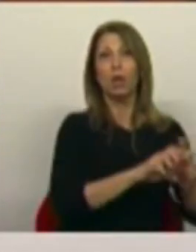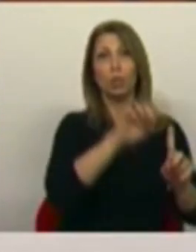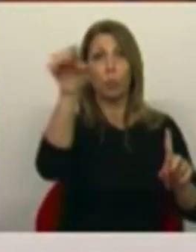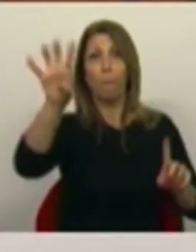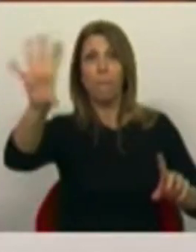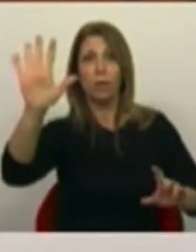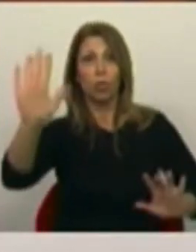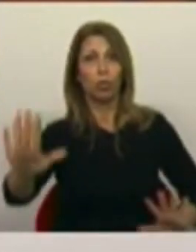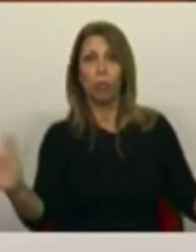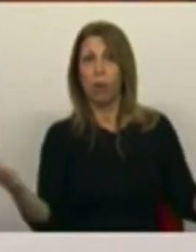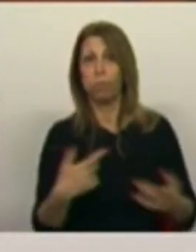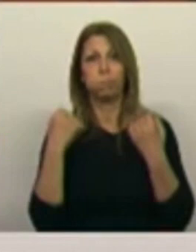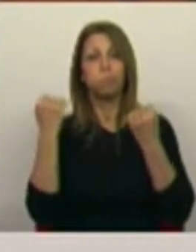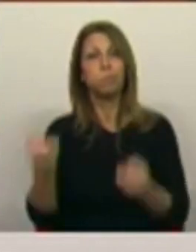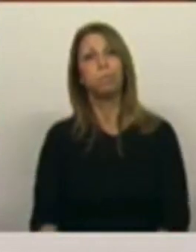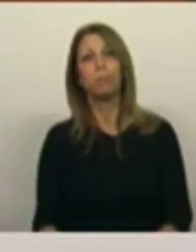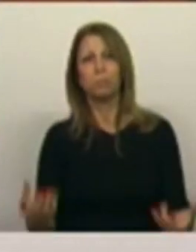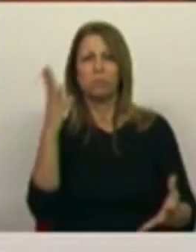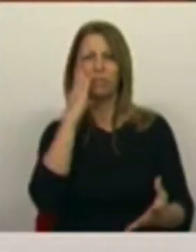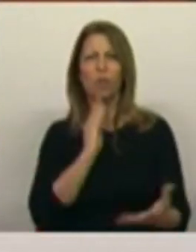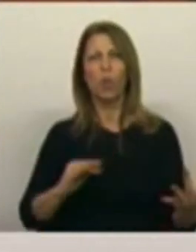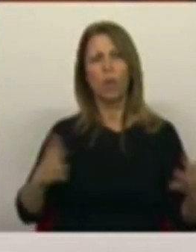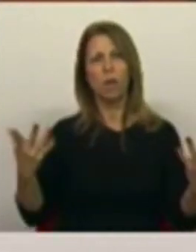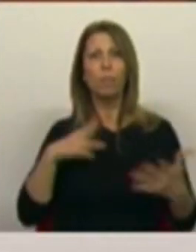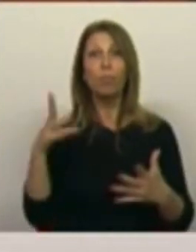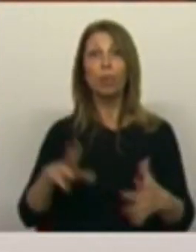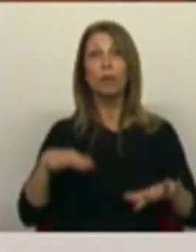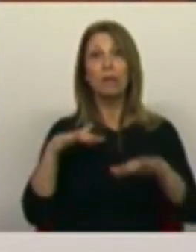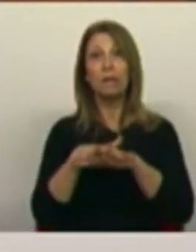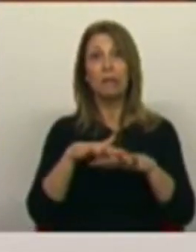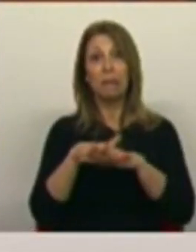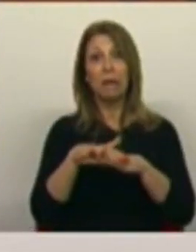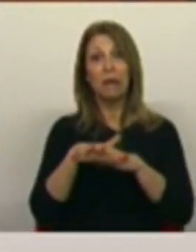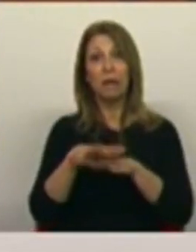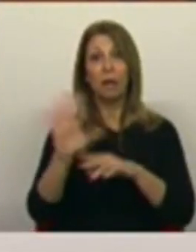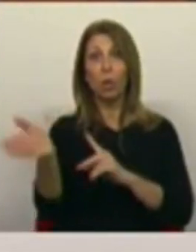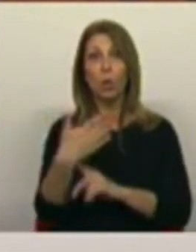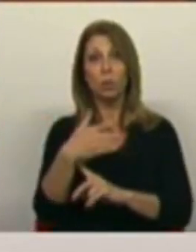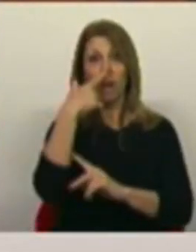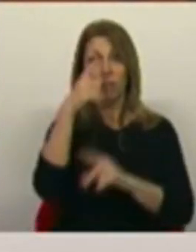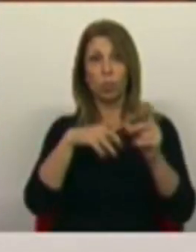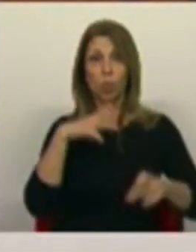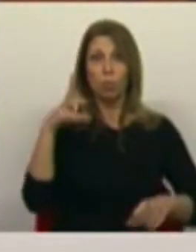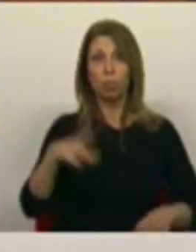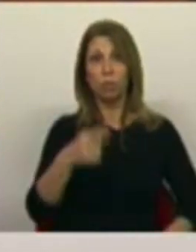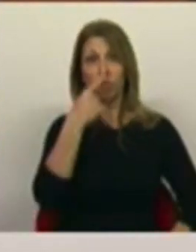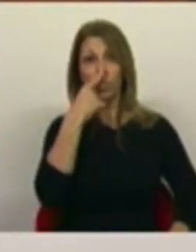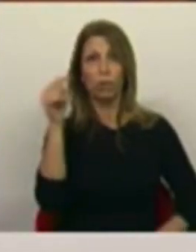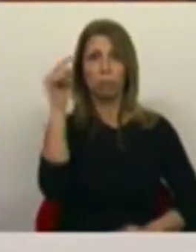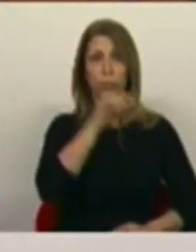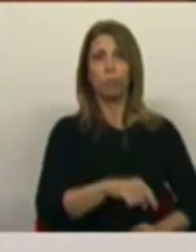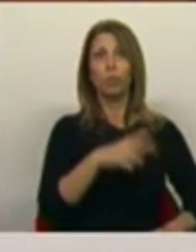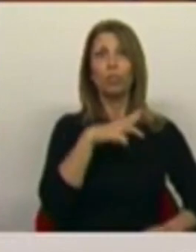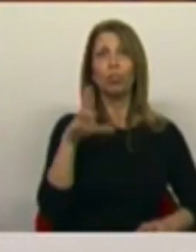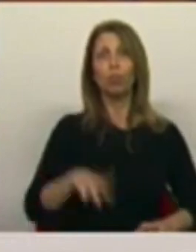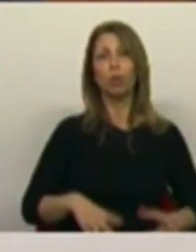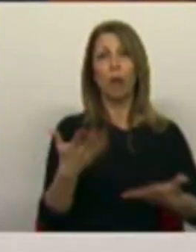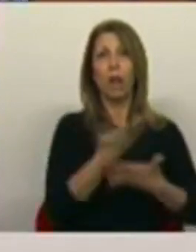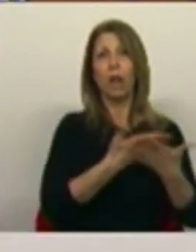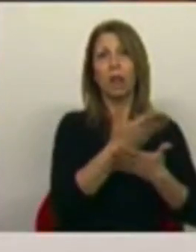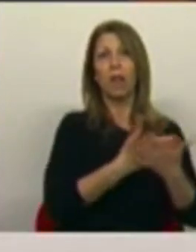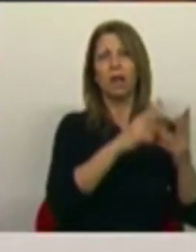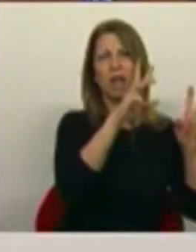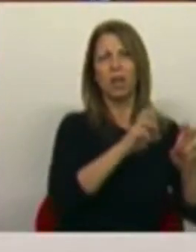para Portugal e para a sua rede consular que haja portugueses que prefiram vir a Portugal tratar de assuntos do que lá, onde deveriam ter uma rede habilitada,